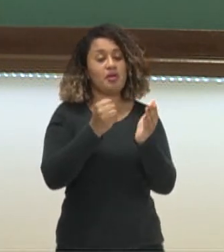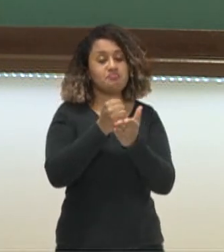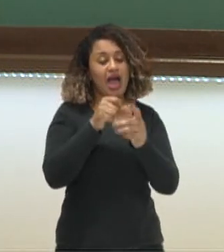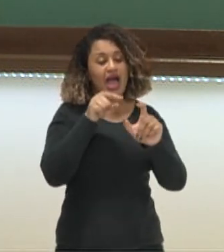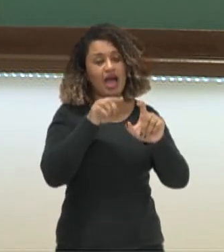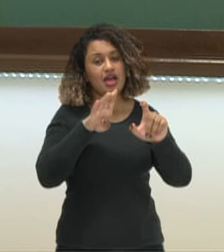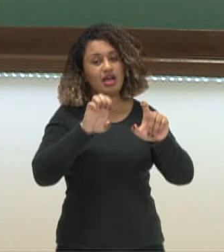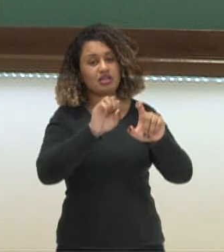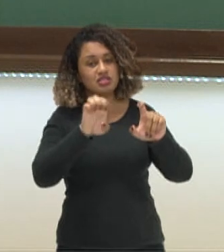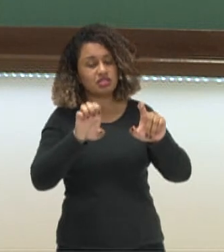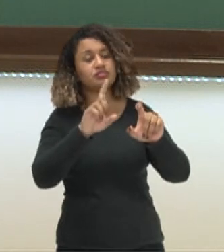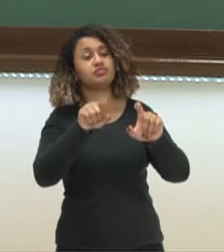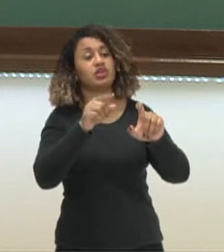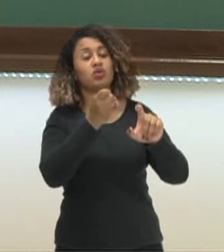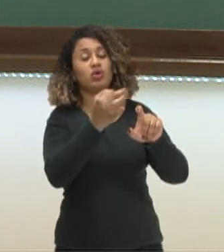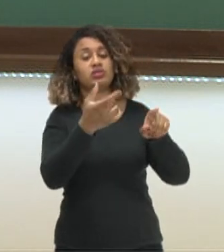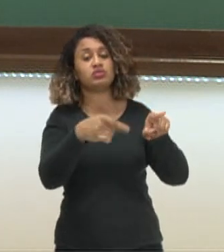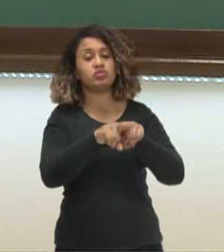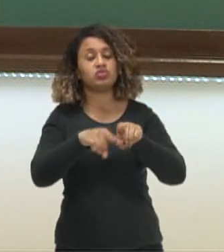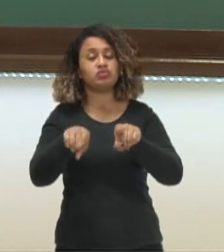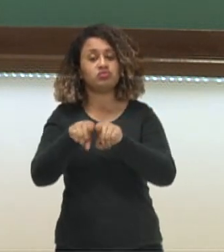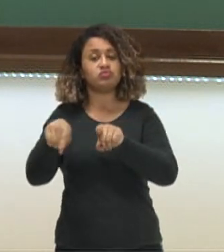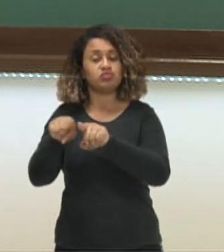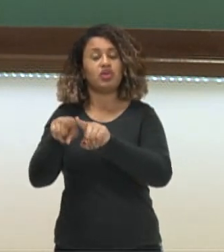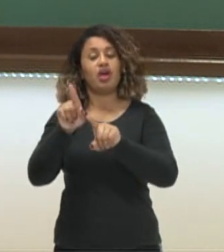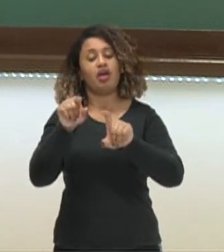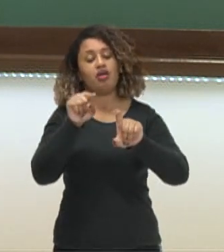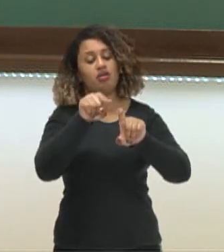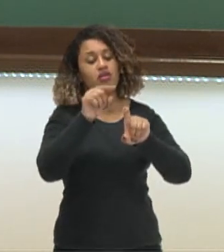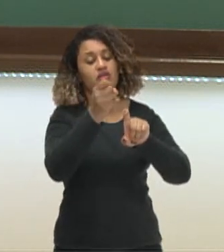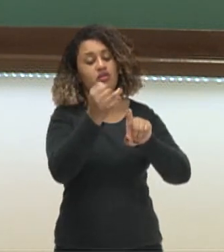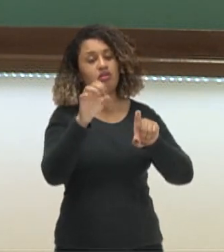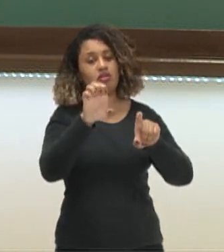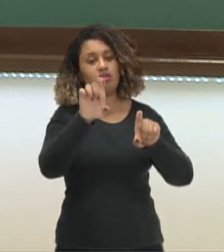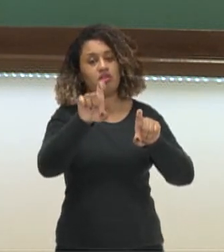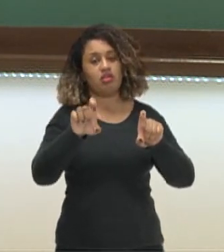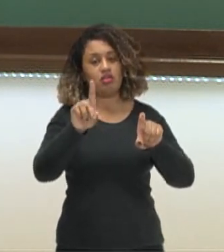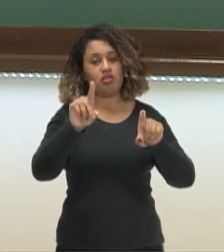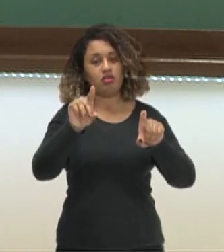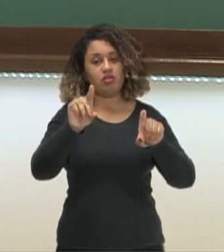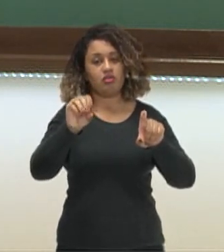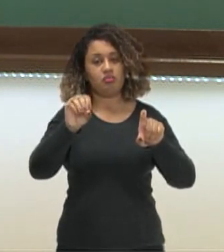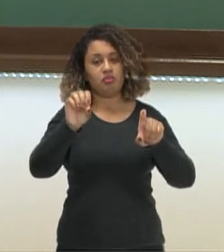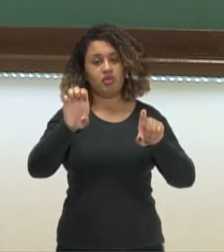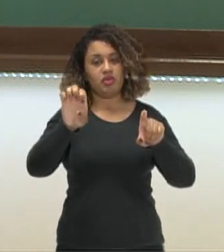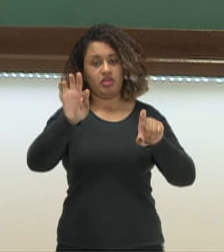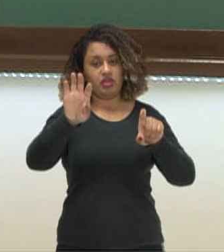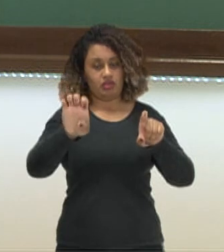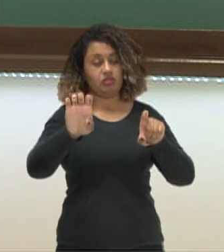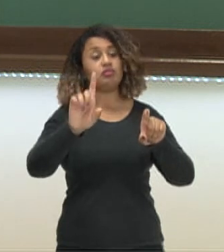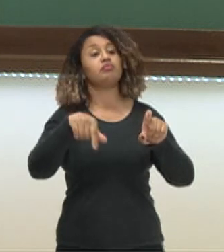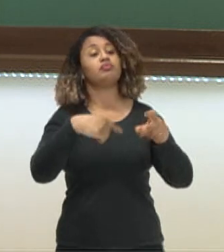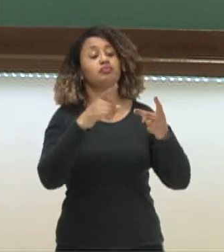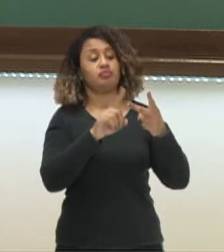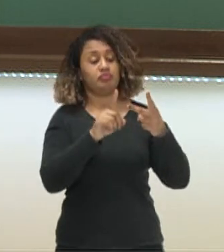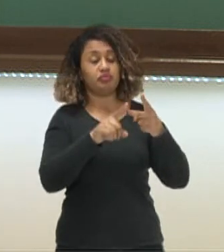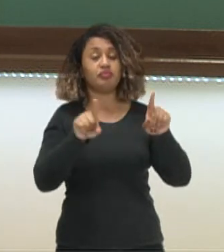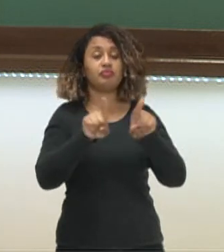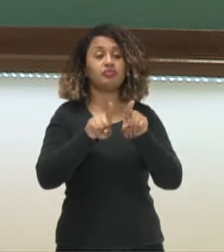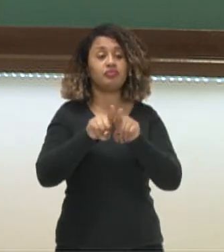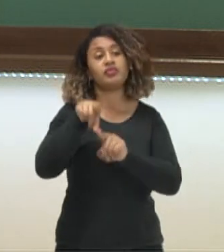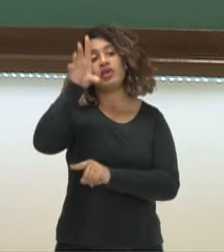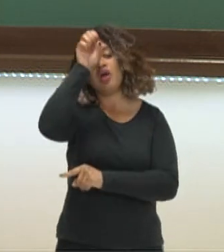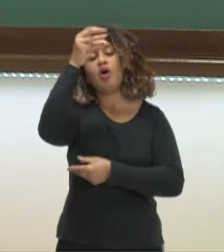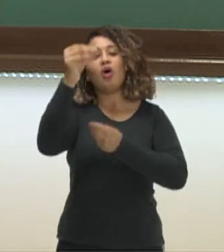base e o número de vezes que ele aparece multiplicando, ele é o nosso expoente, tá? E ainda, nós vimos como